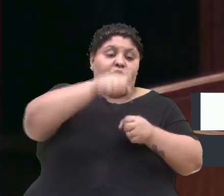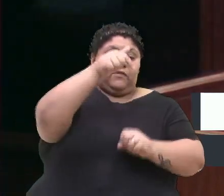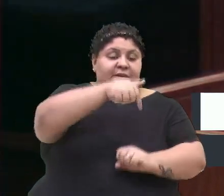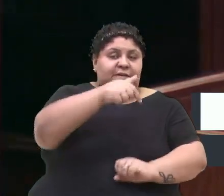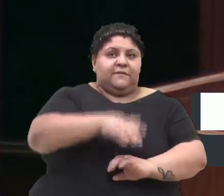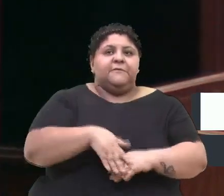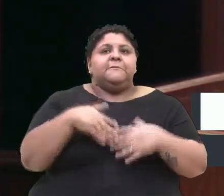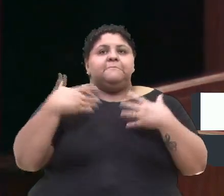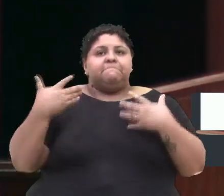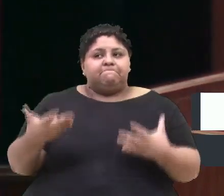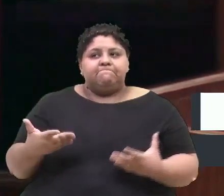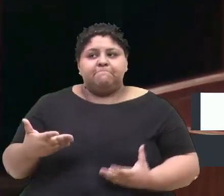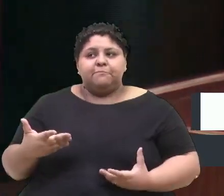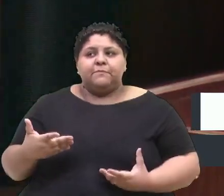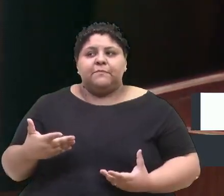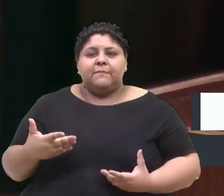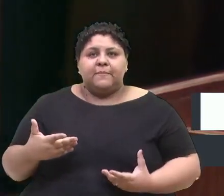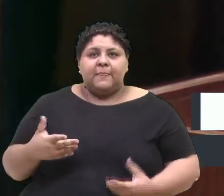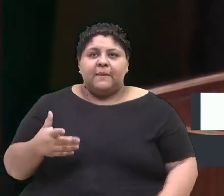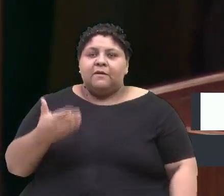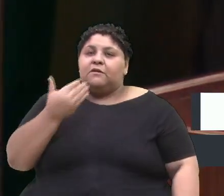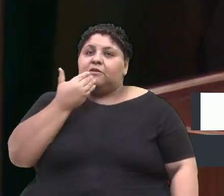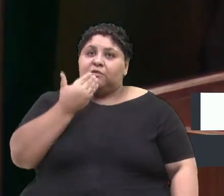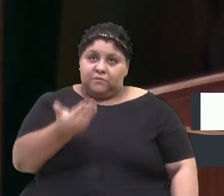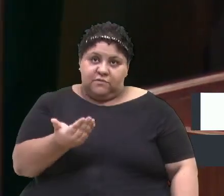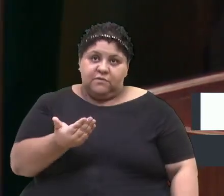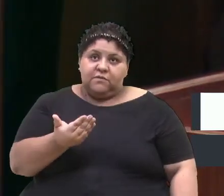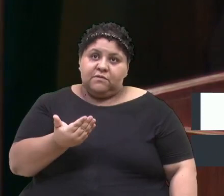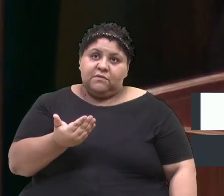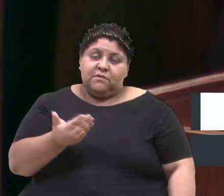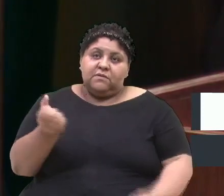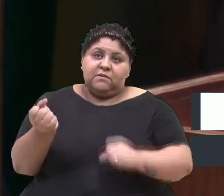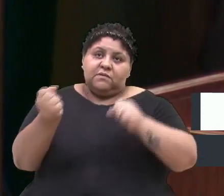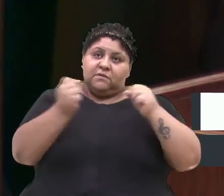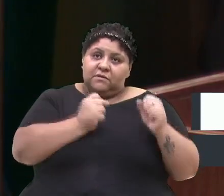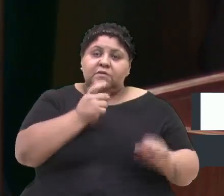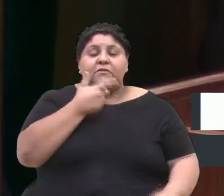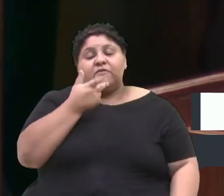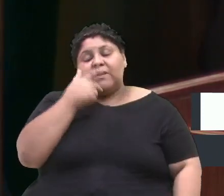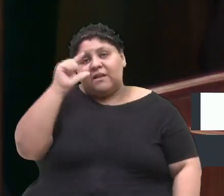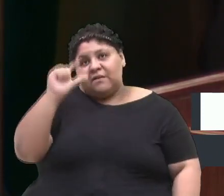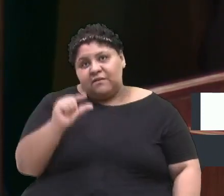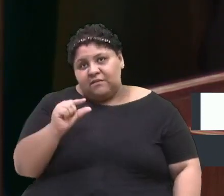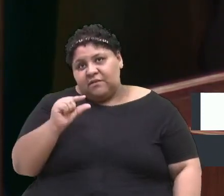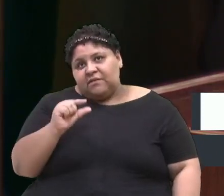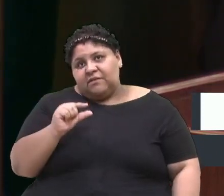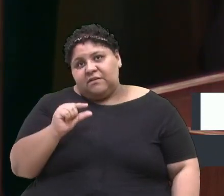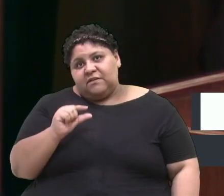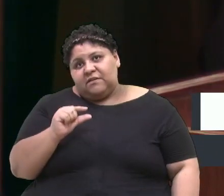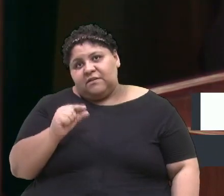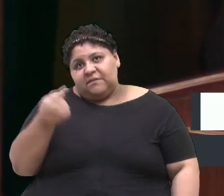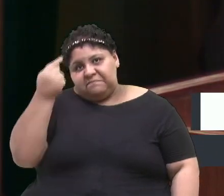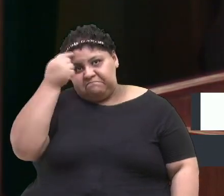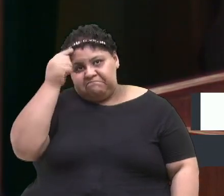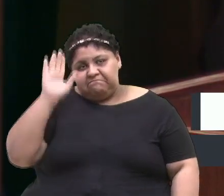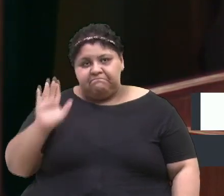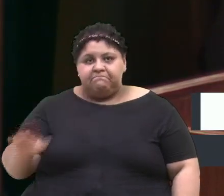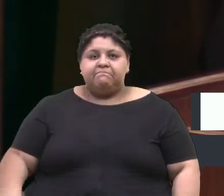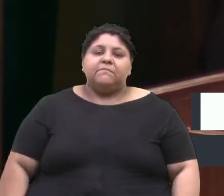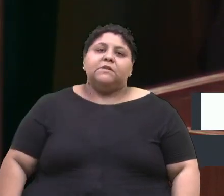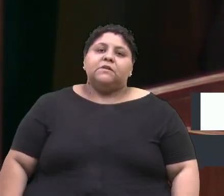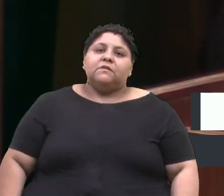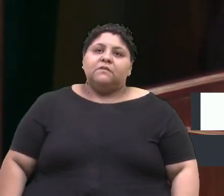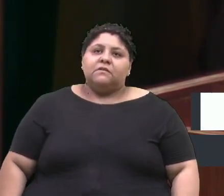eu solicitei, né, o pedido para poder falar um pouquinho mais das minhas ideias.